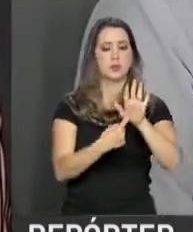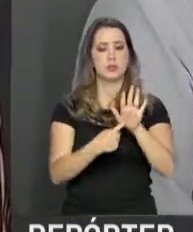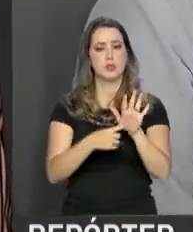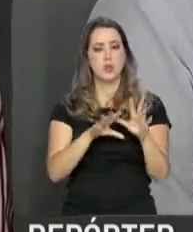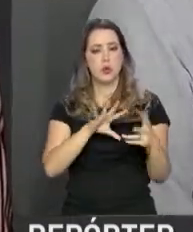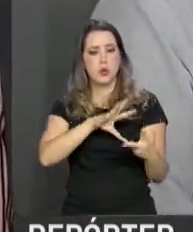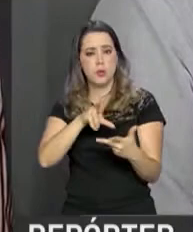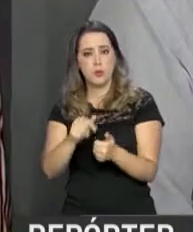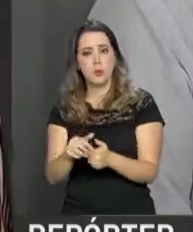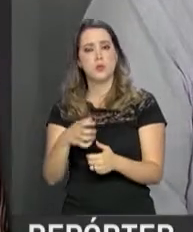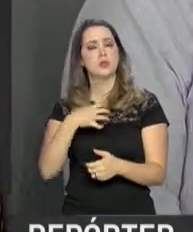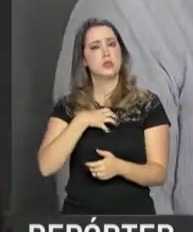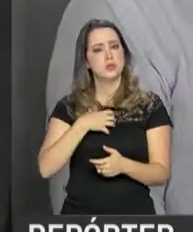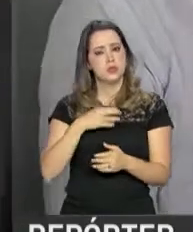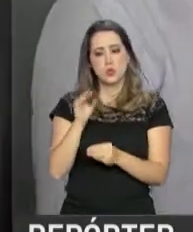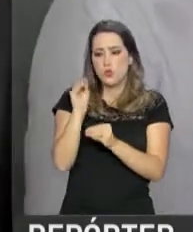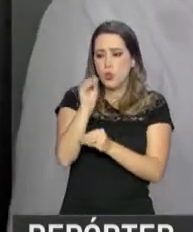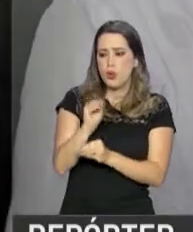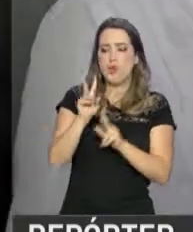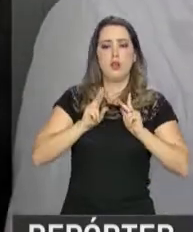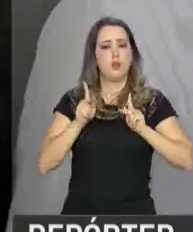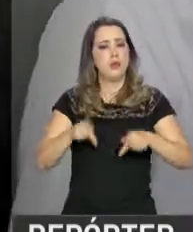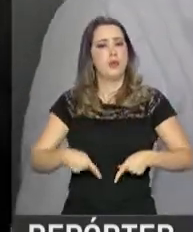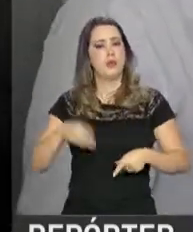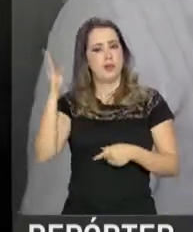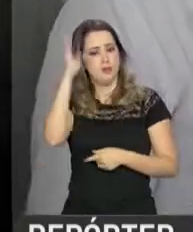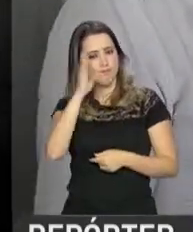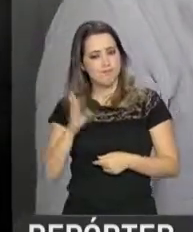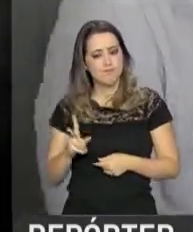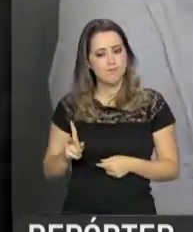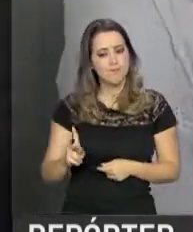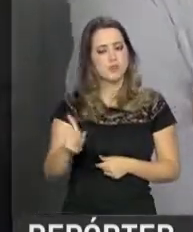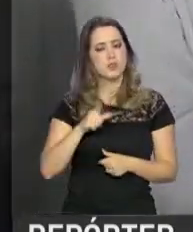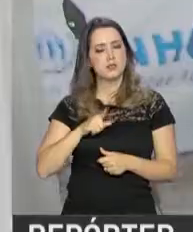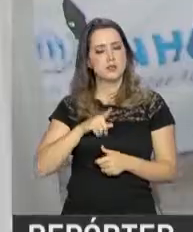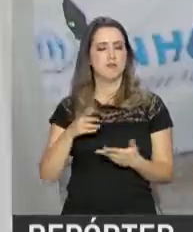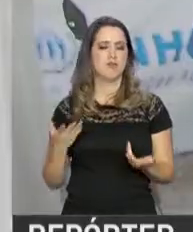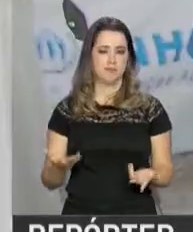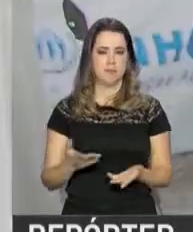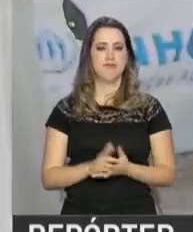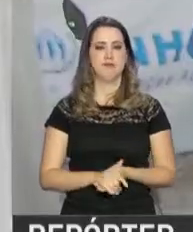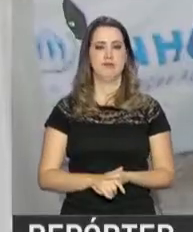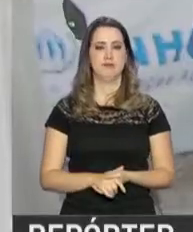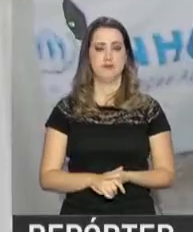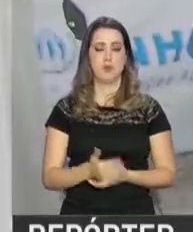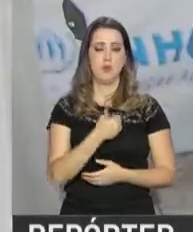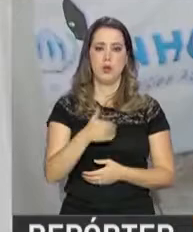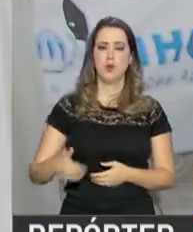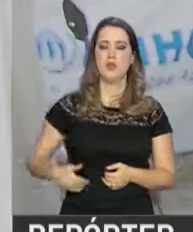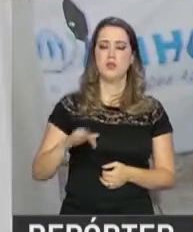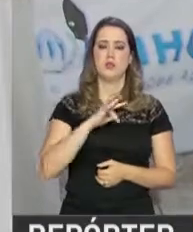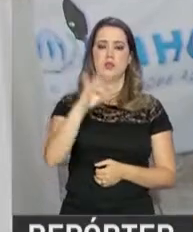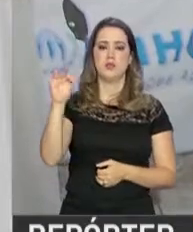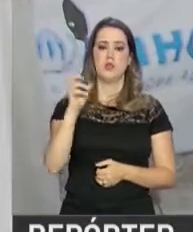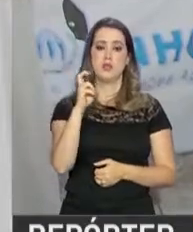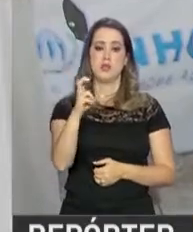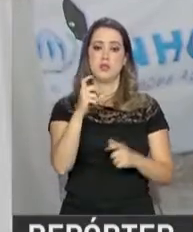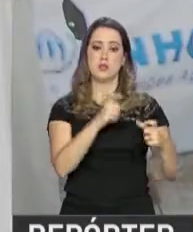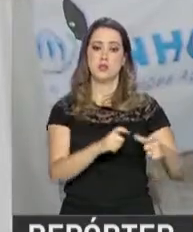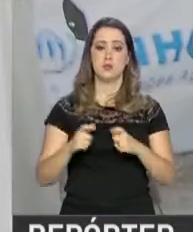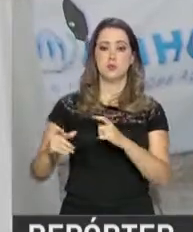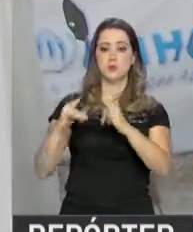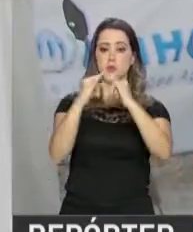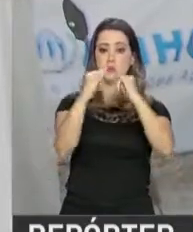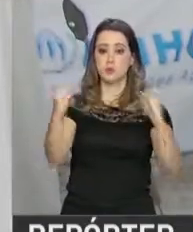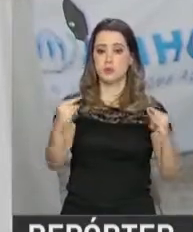sentido humanitário que o Brasil traz. Traz consigo. O governo federal abriu 5 estruturas de